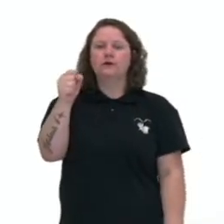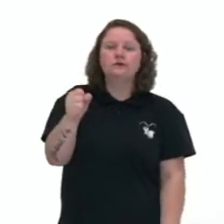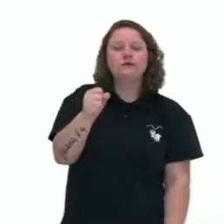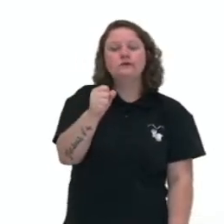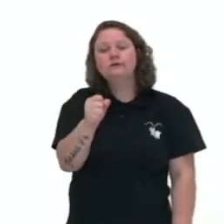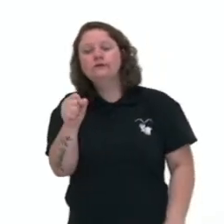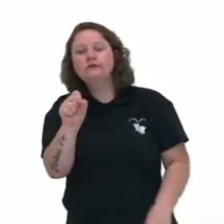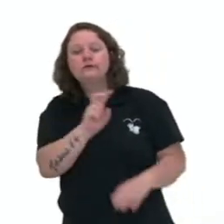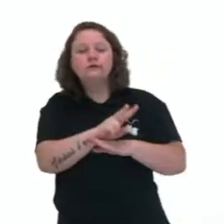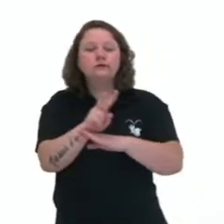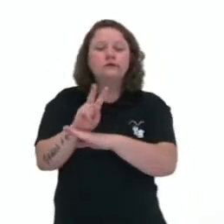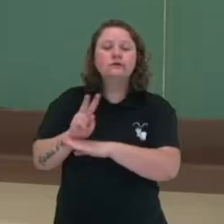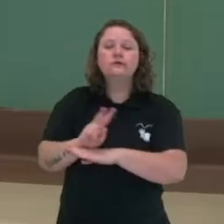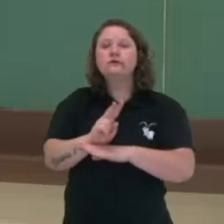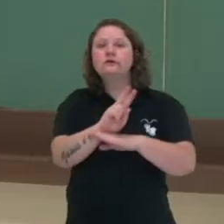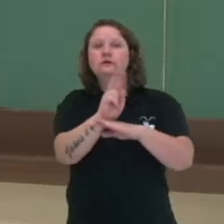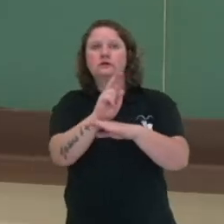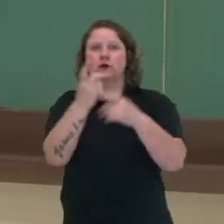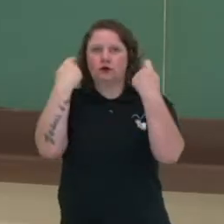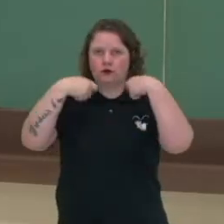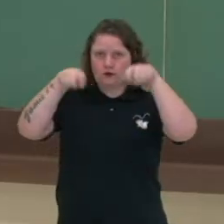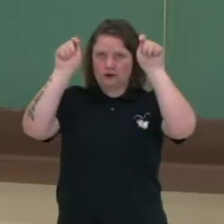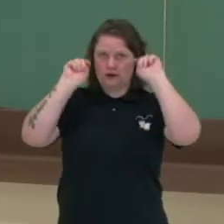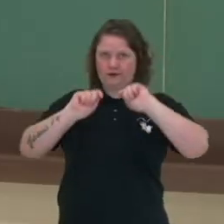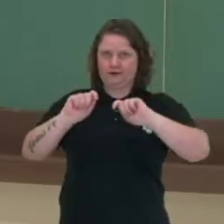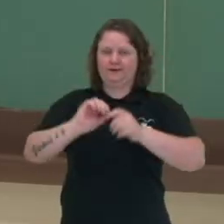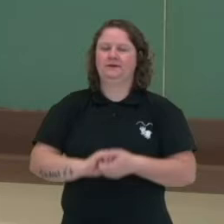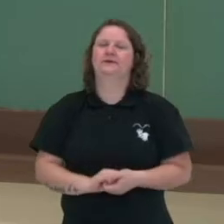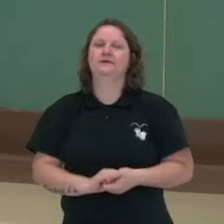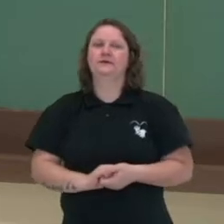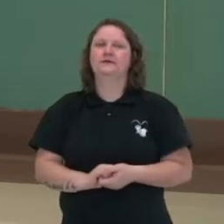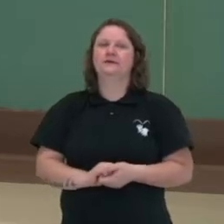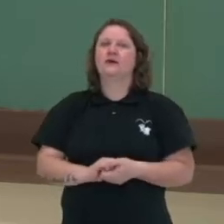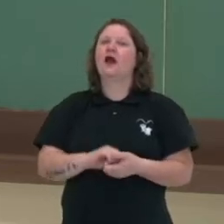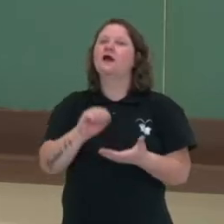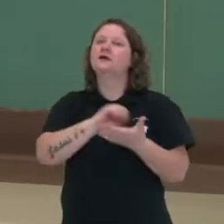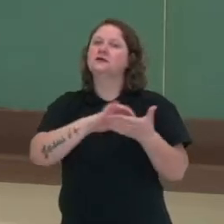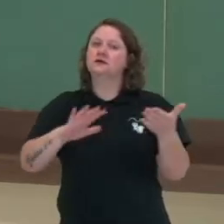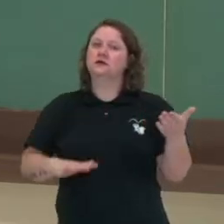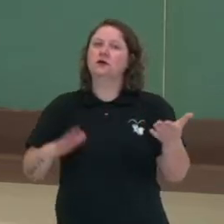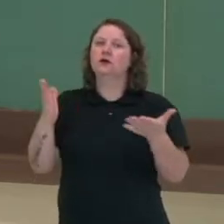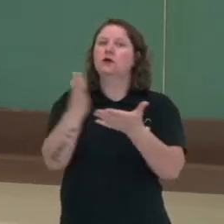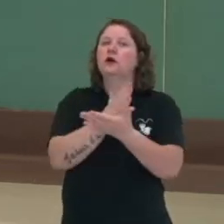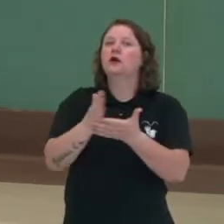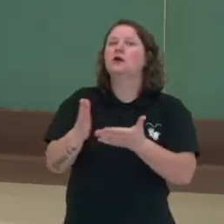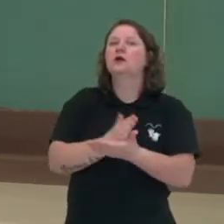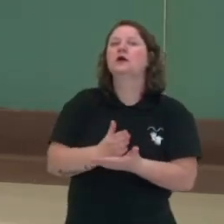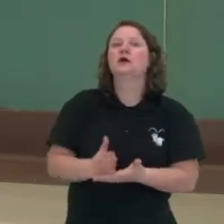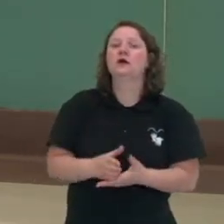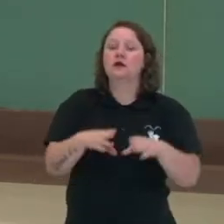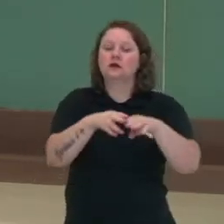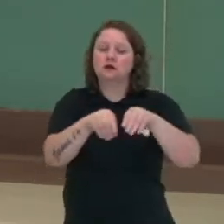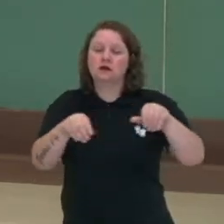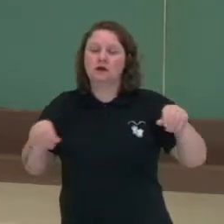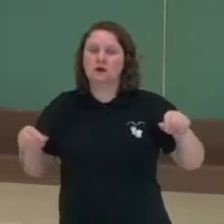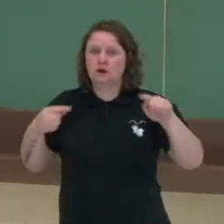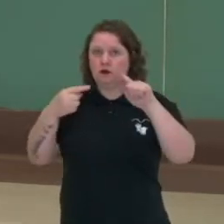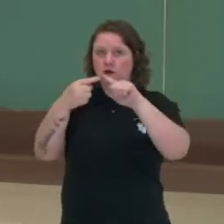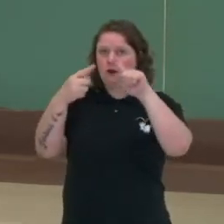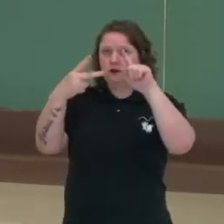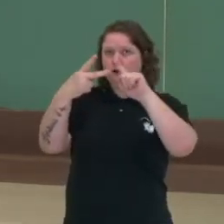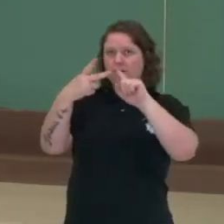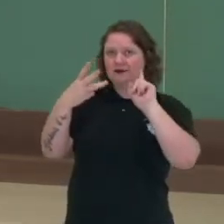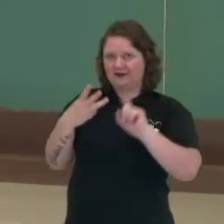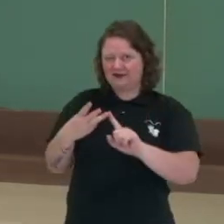senhorio. Vamos resolver? Cite quais eram as divisões da terra do senhorio. 3, hein? Deixei uma